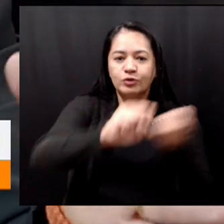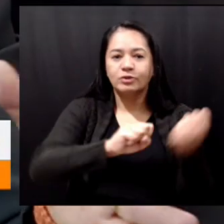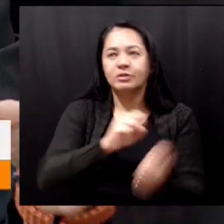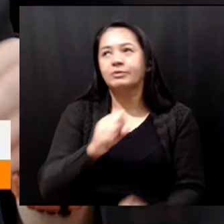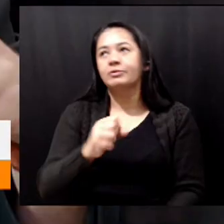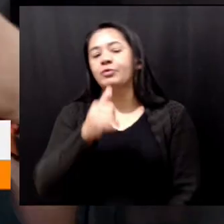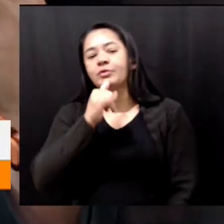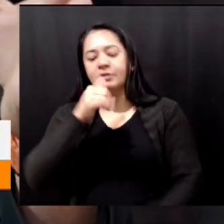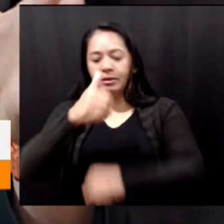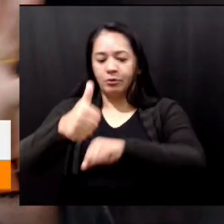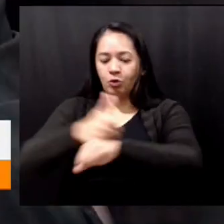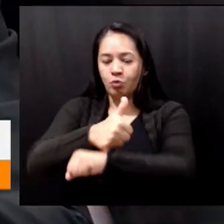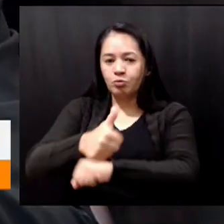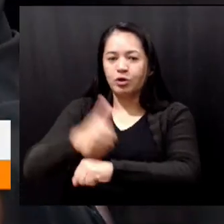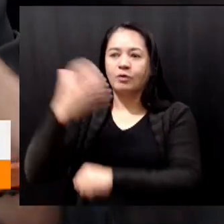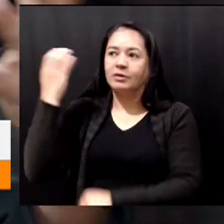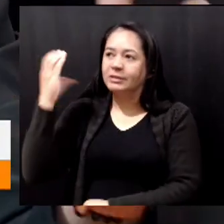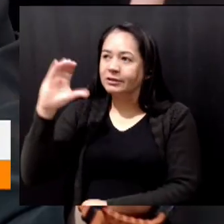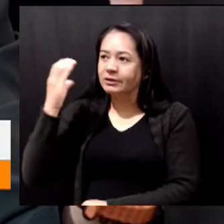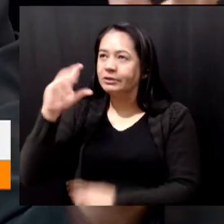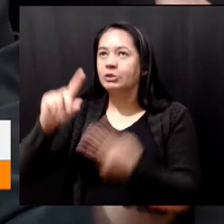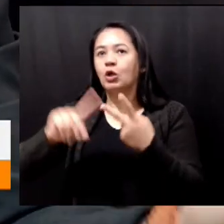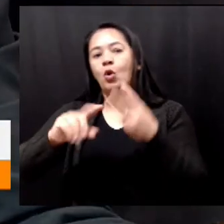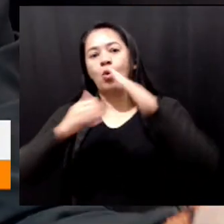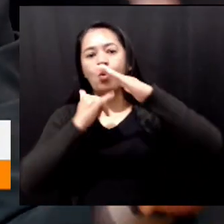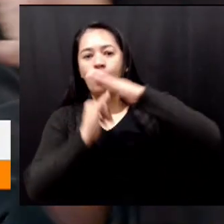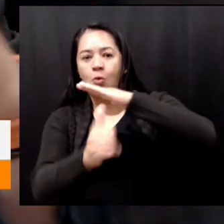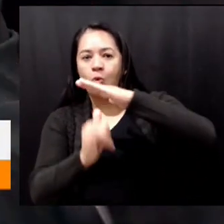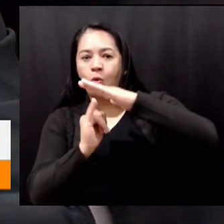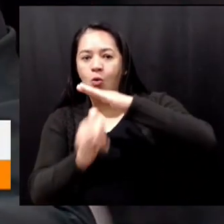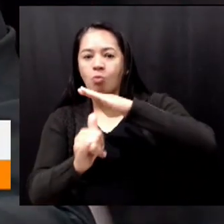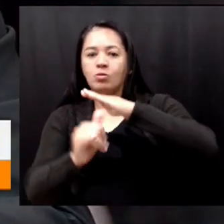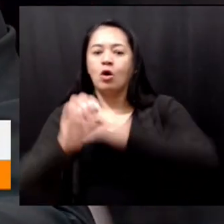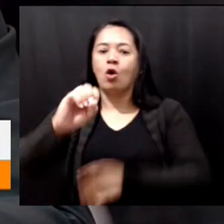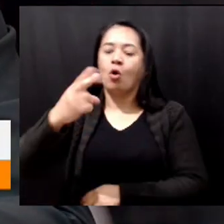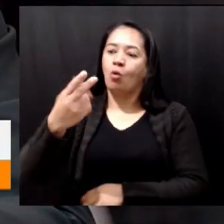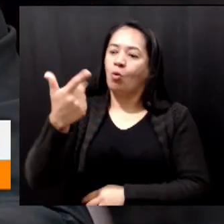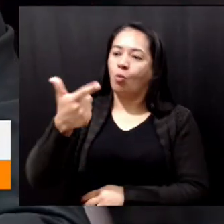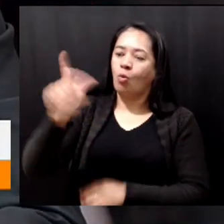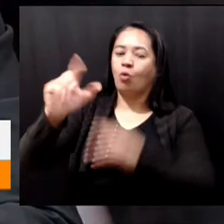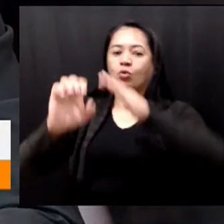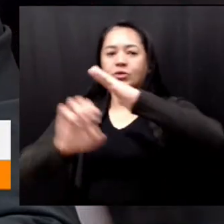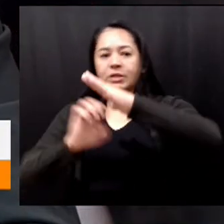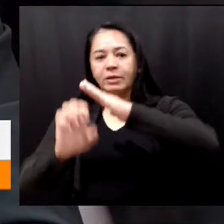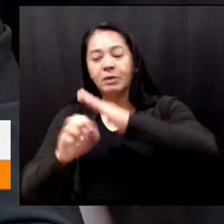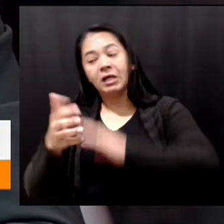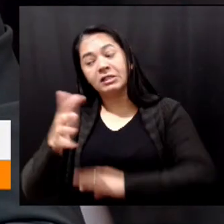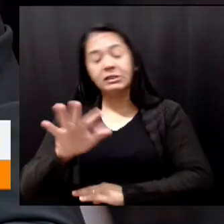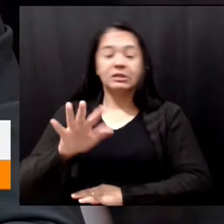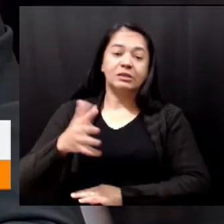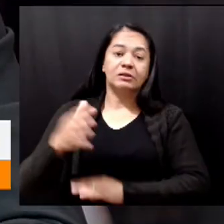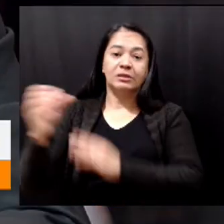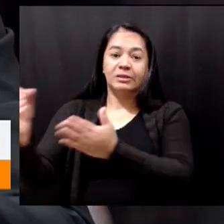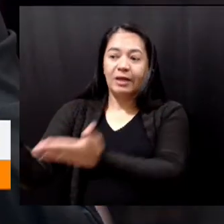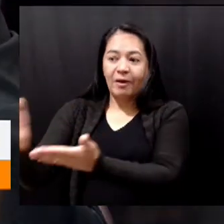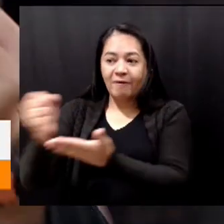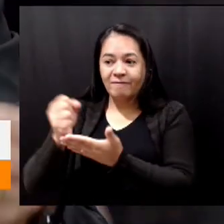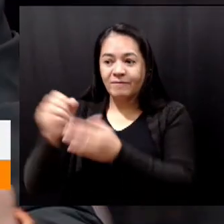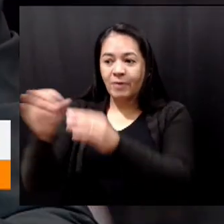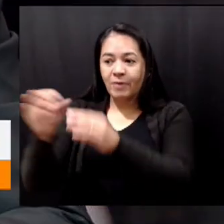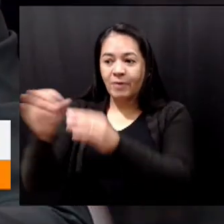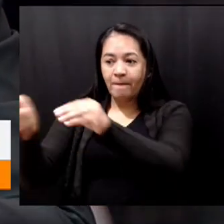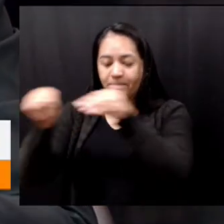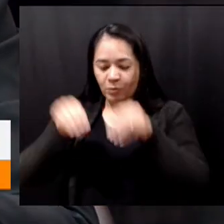uma startup ou uma empresa de outras regiões, às vezes eles vêm para cá, desenvolvem parte do seu